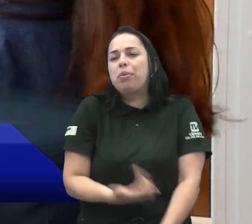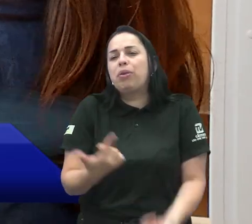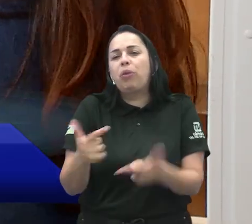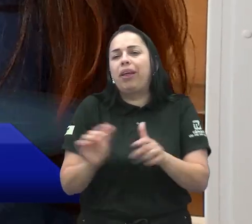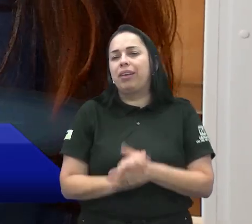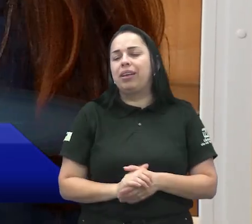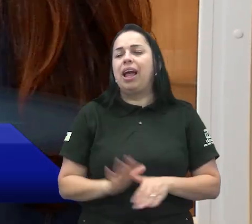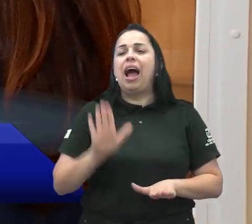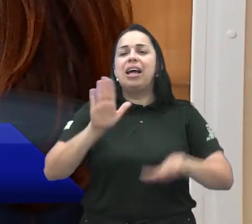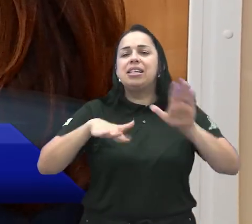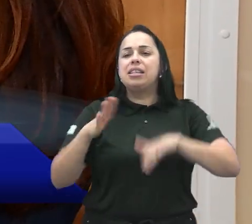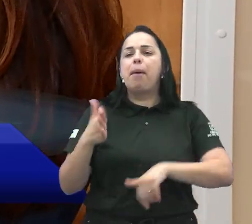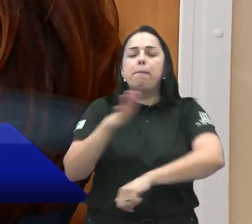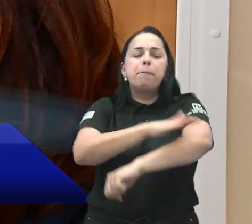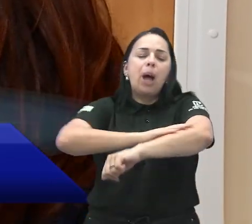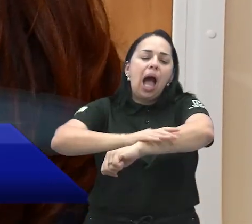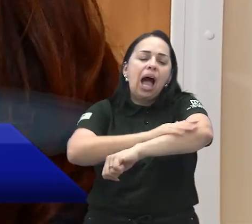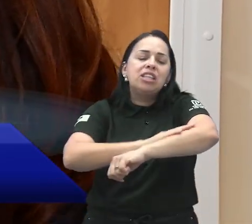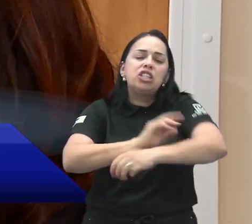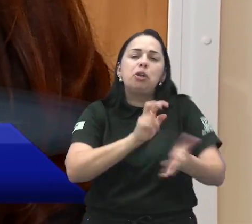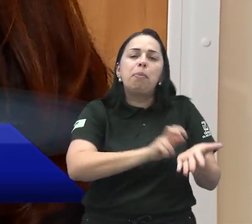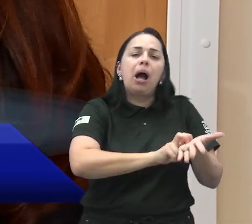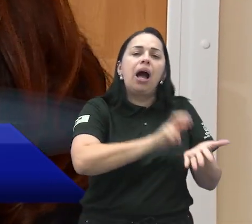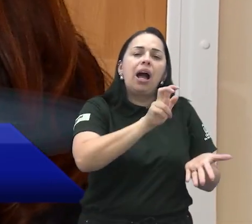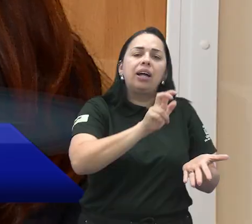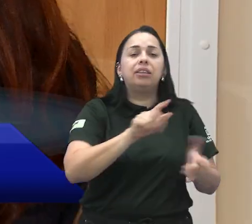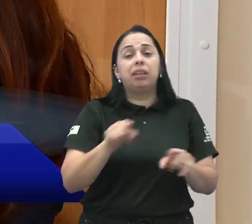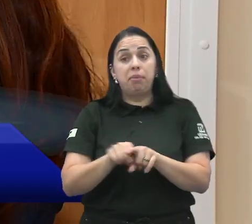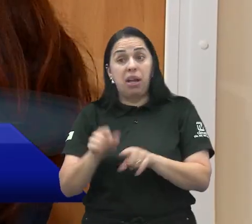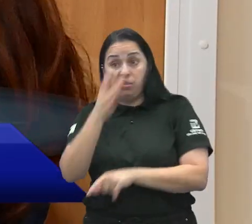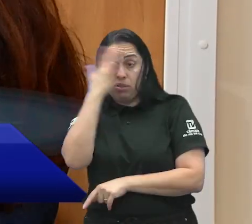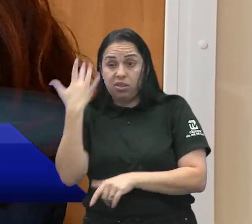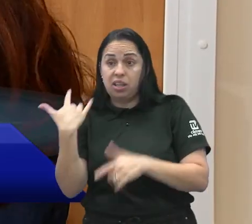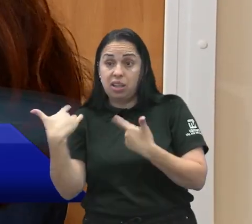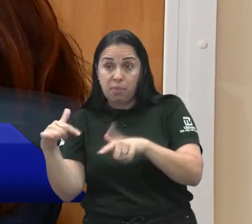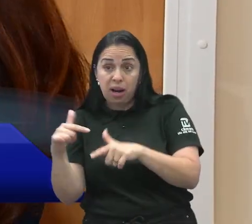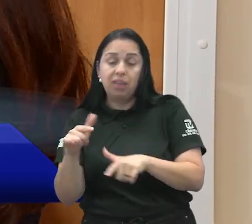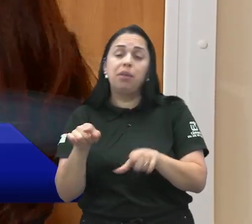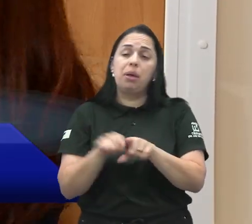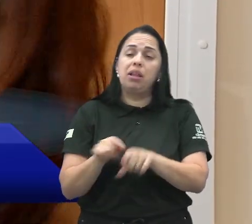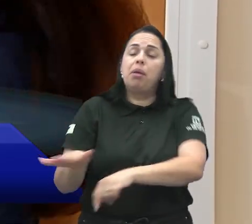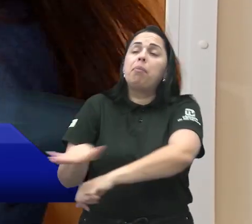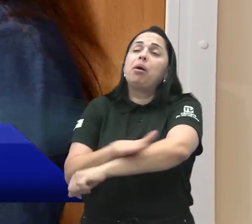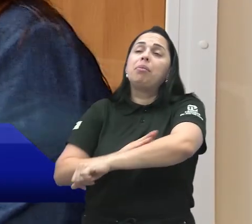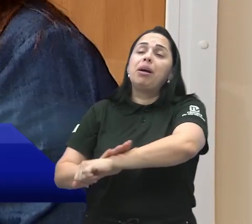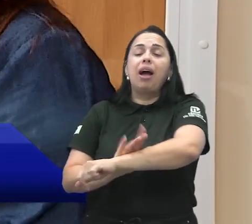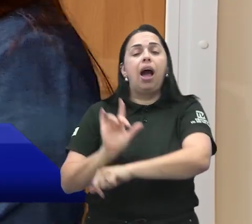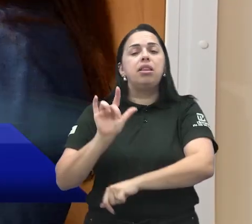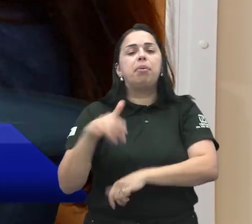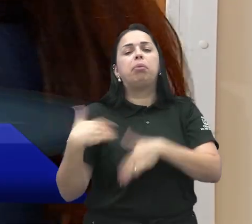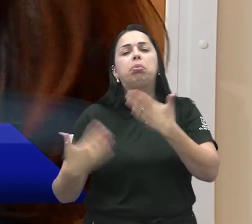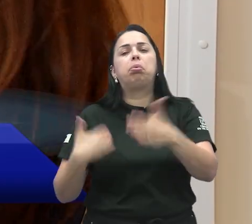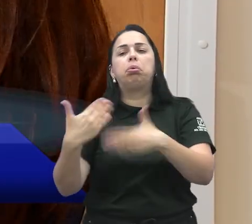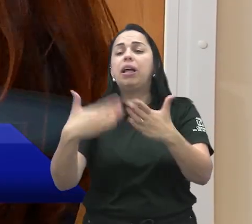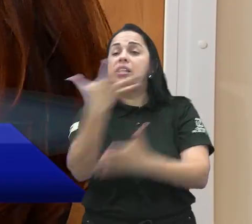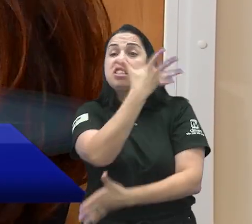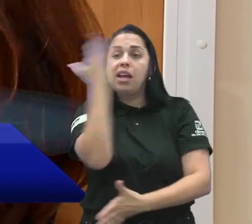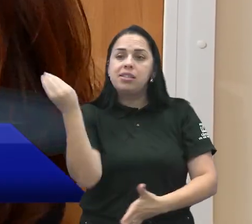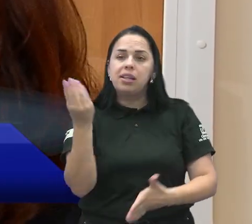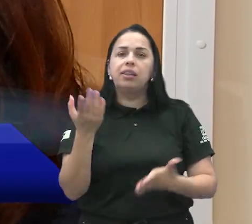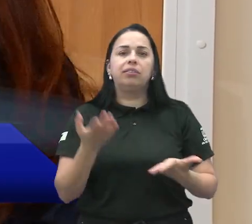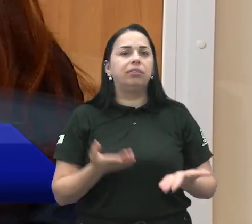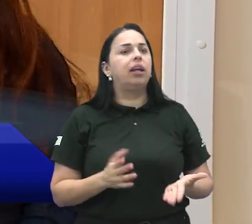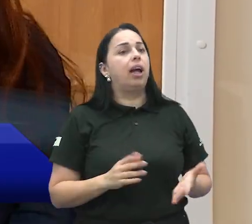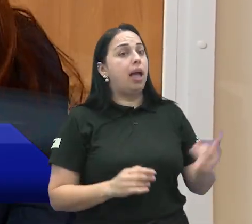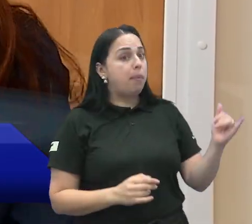não têm o hábito de reaplicar, né? Às vezes passa ali o protetor no começo do dia, até quem está trabalhando, né? Passa ali no começo do dia e não reaplica. É